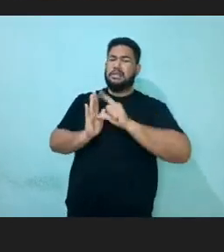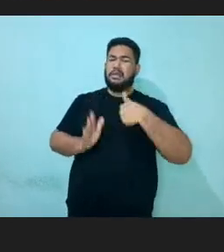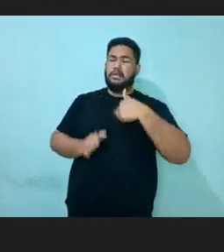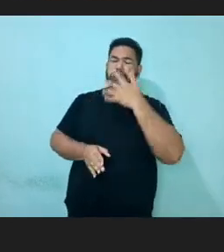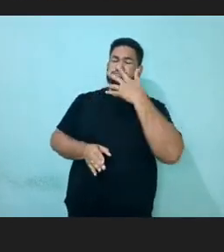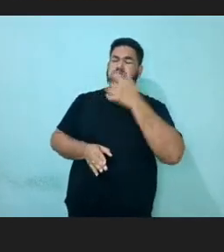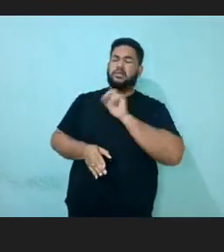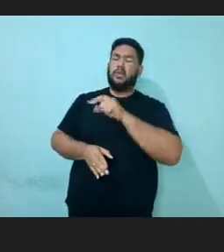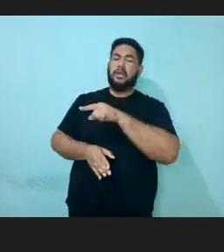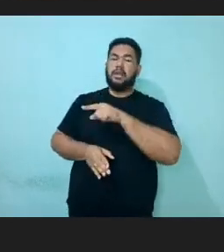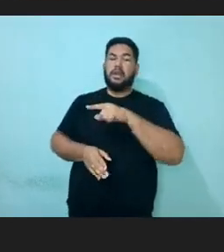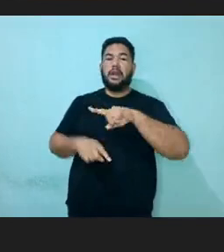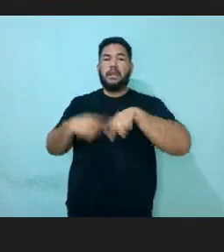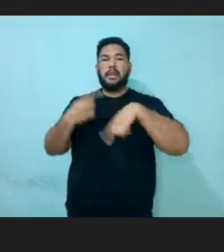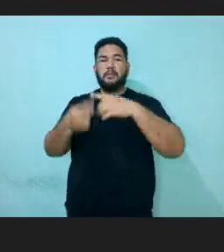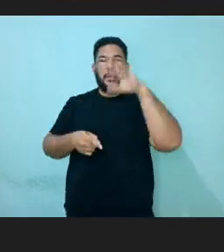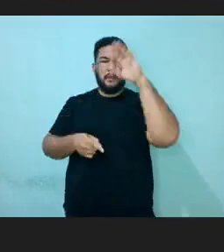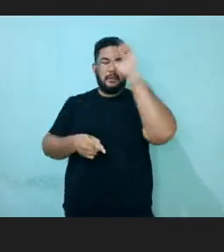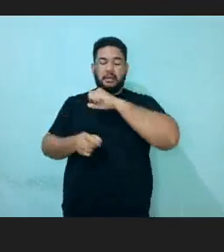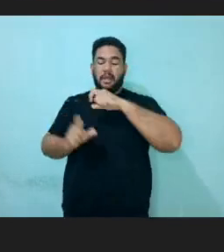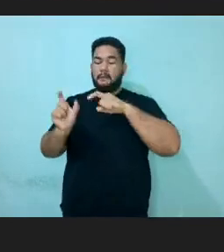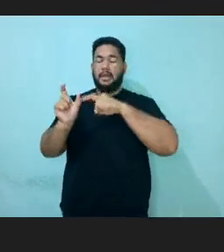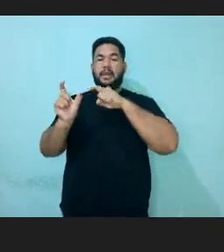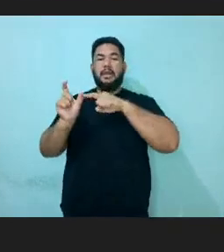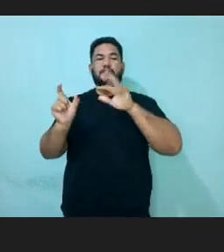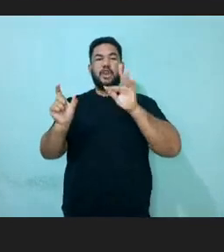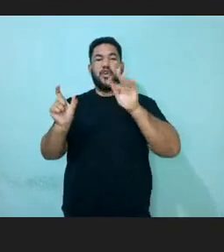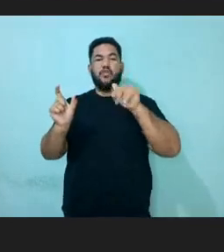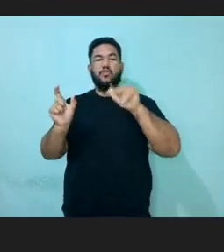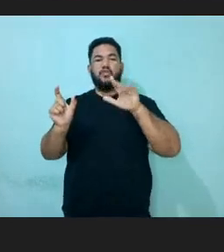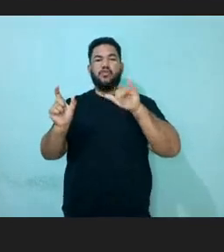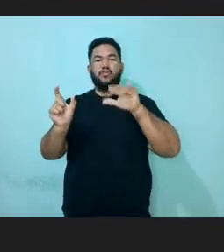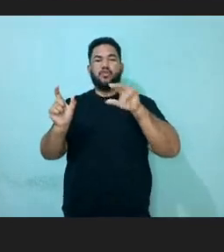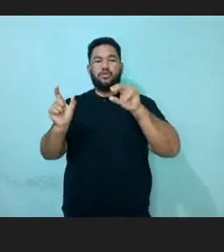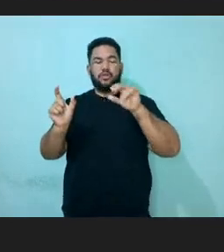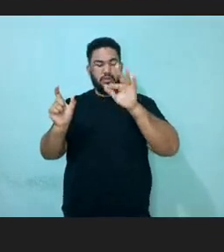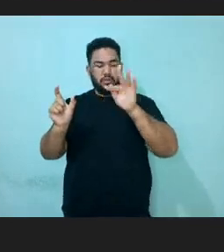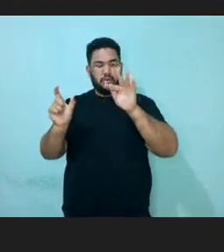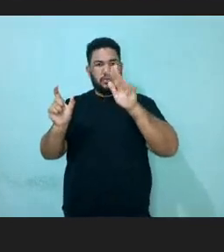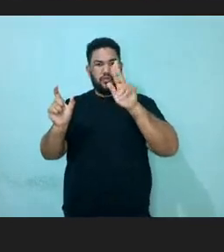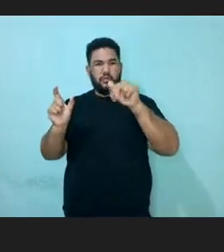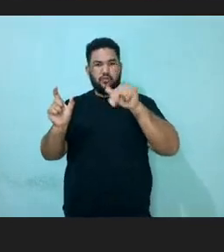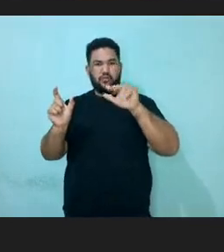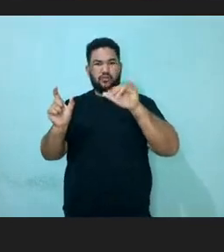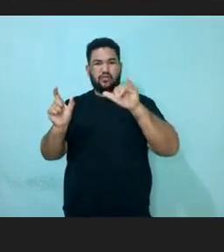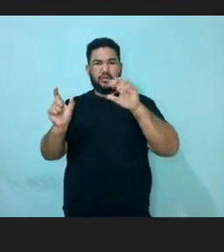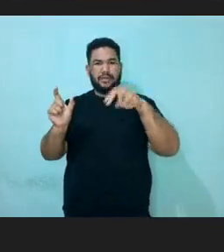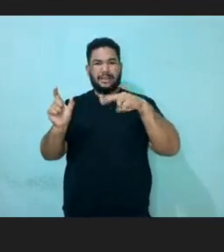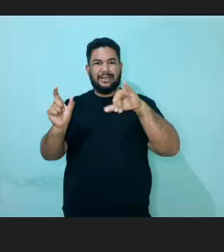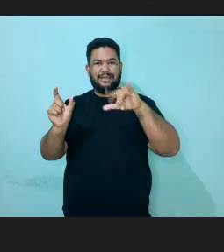tem toda uma marca para mim, essa palavra, sabe? Eu adoro essa palavra, funcionalidade.